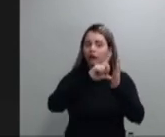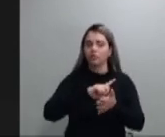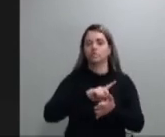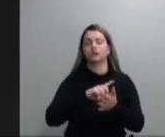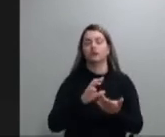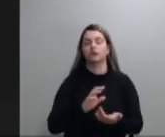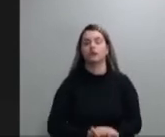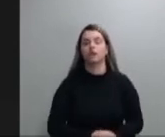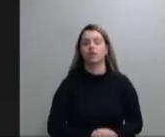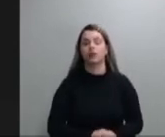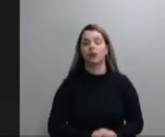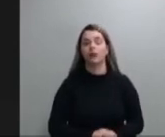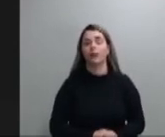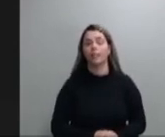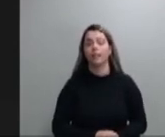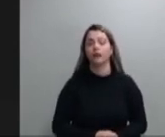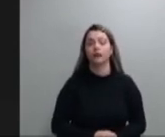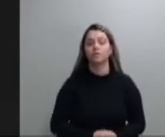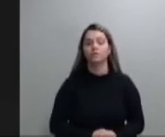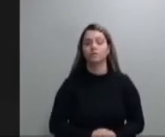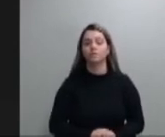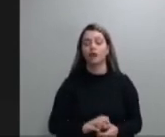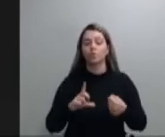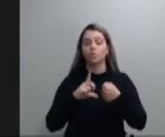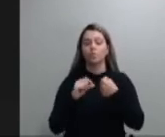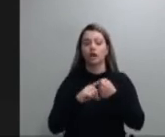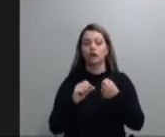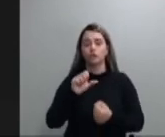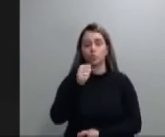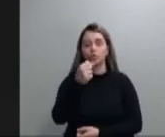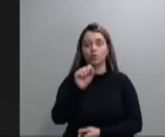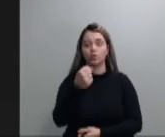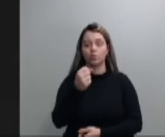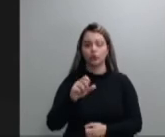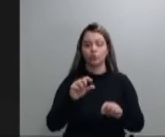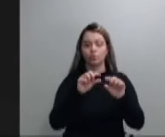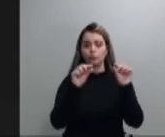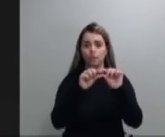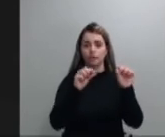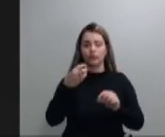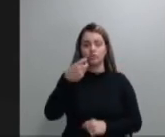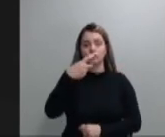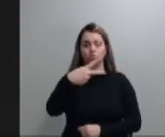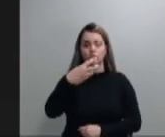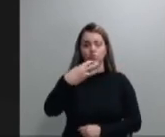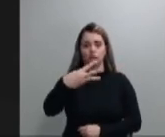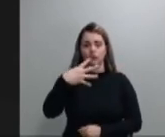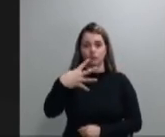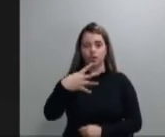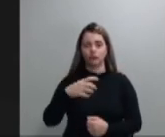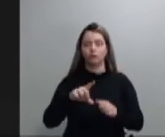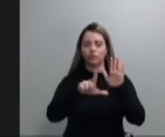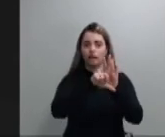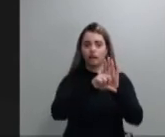no dispositivo que li artigo 88 parágrafo 2 3 e 4 da lei 12